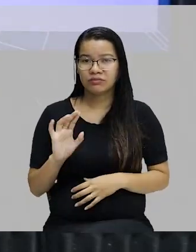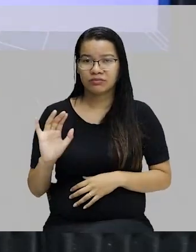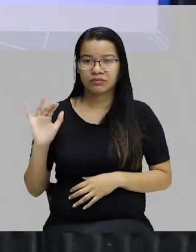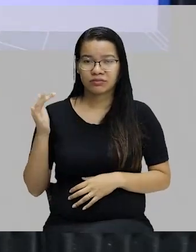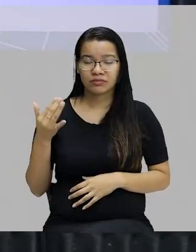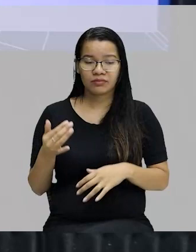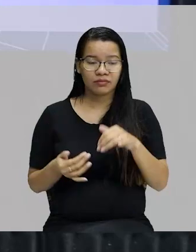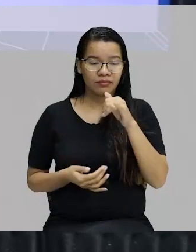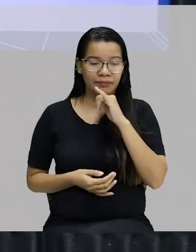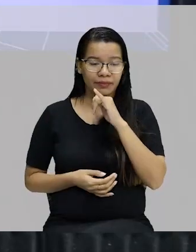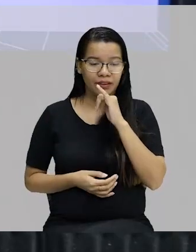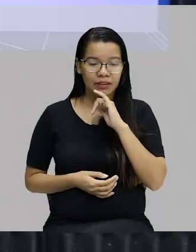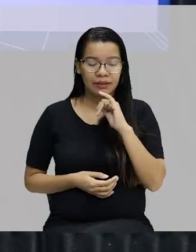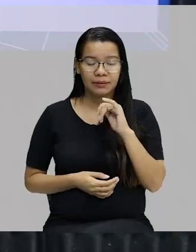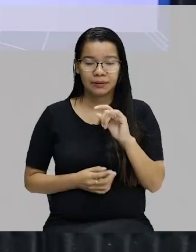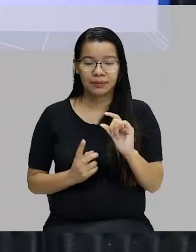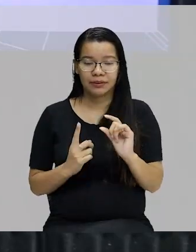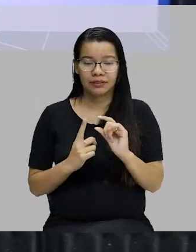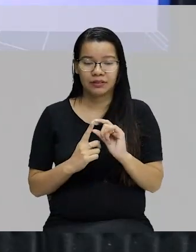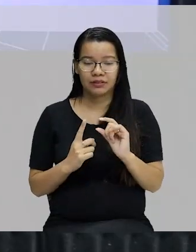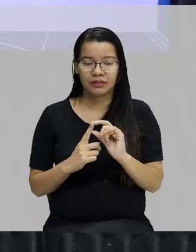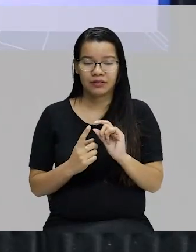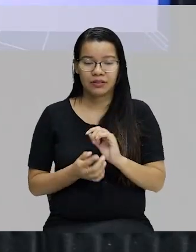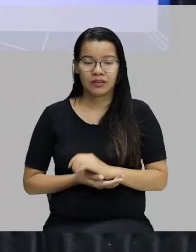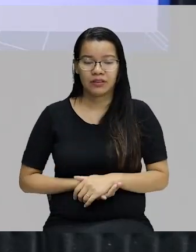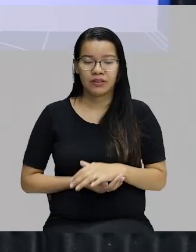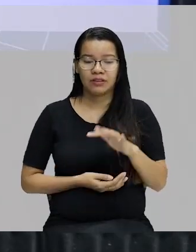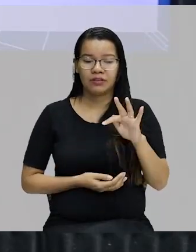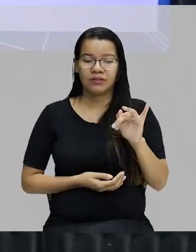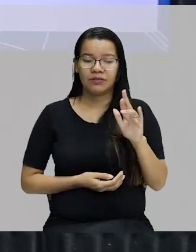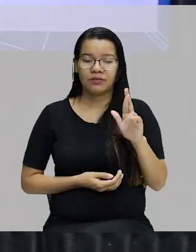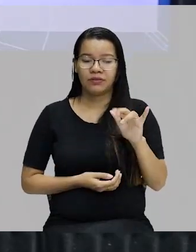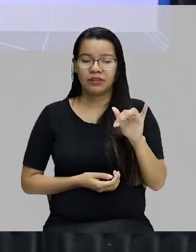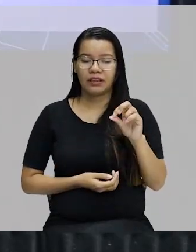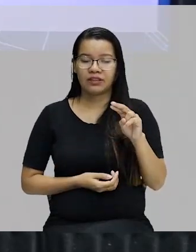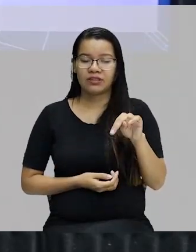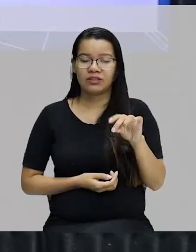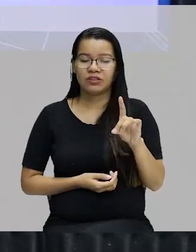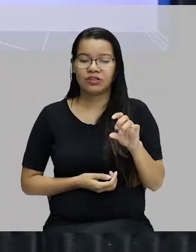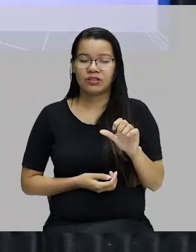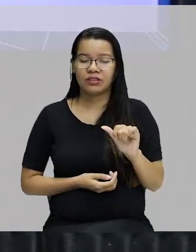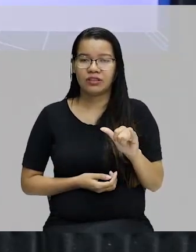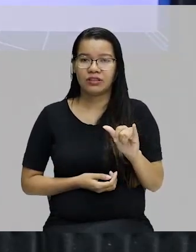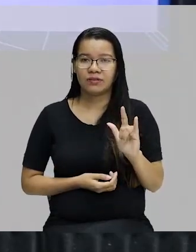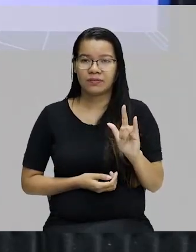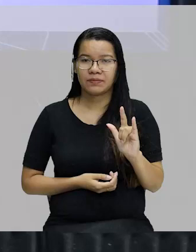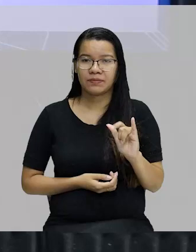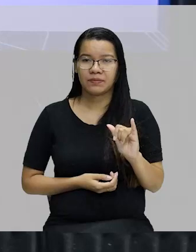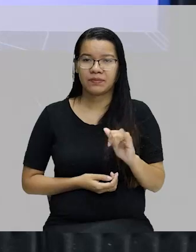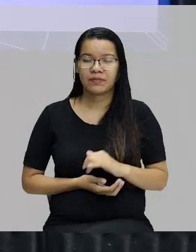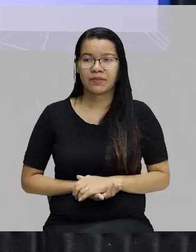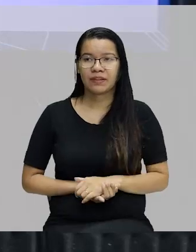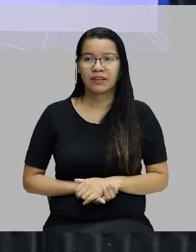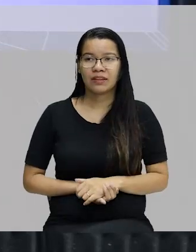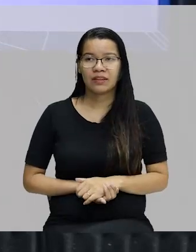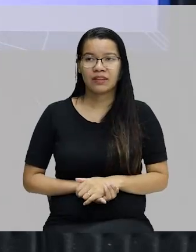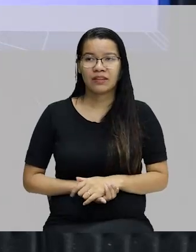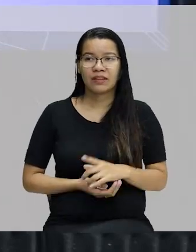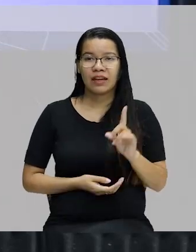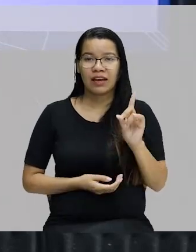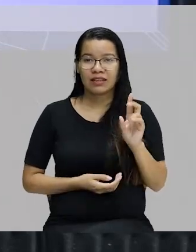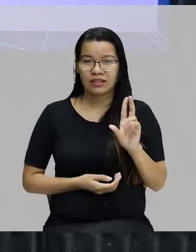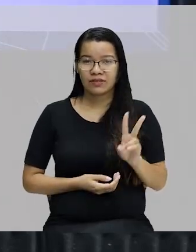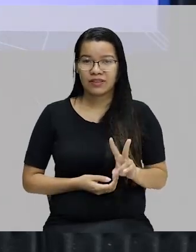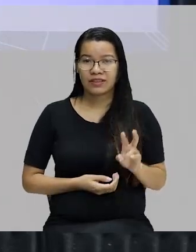palavra friendly, tá? É uma palavra que termina em LY. LY muitas vezes é associado a advérbios, mas nem sempre,